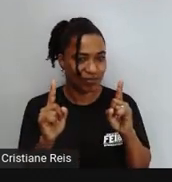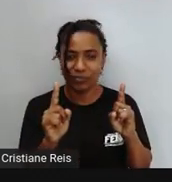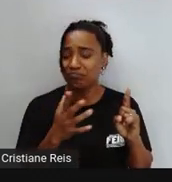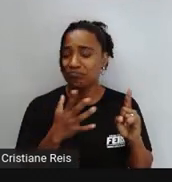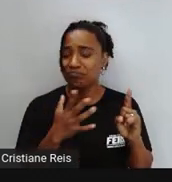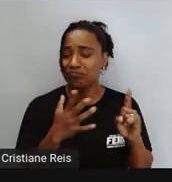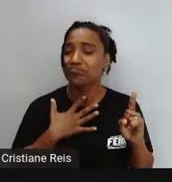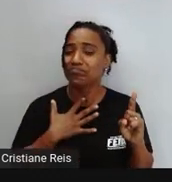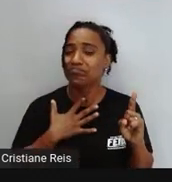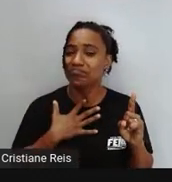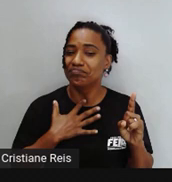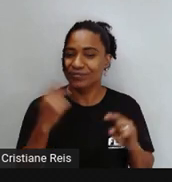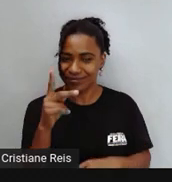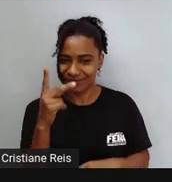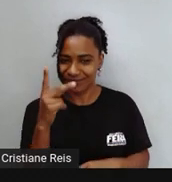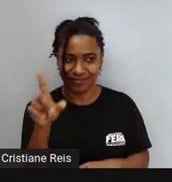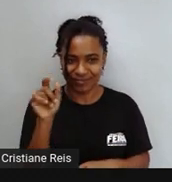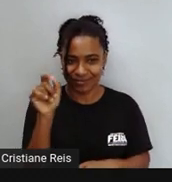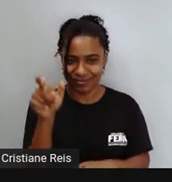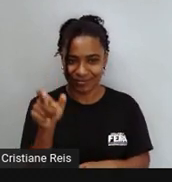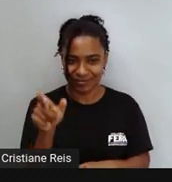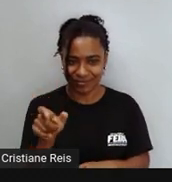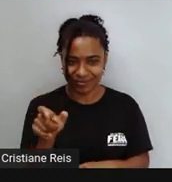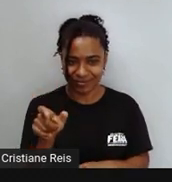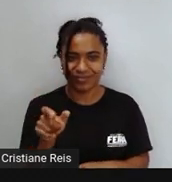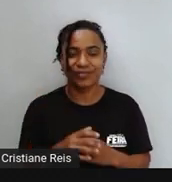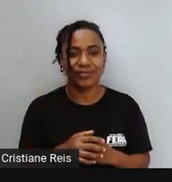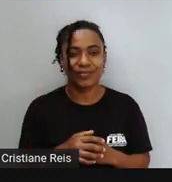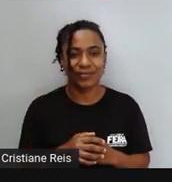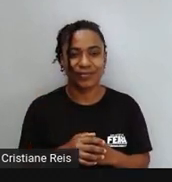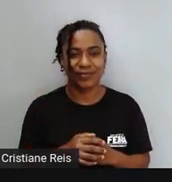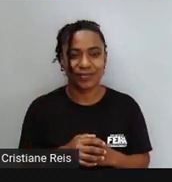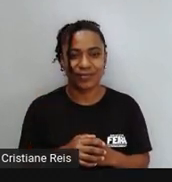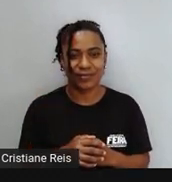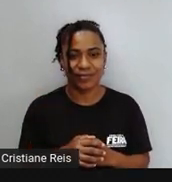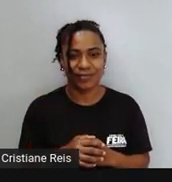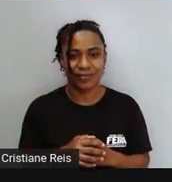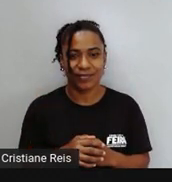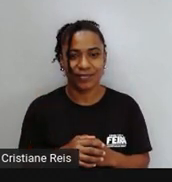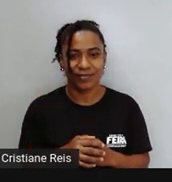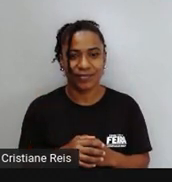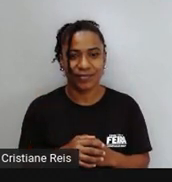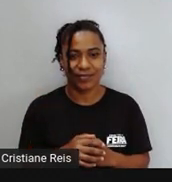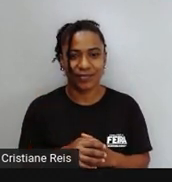queiram. Então, nós vamos jogar com o computador. Let's go.